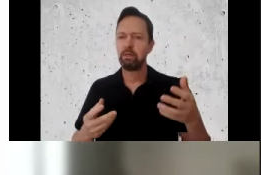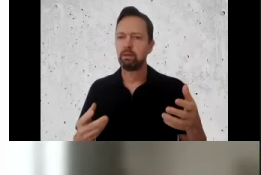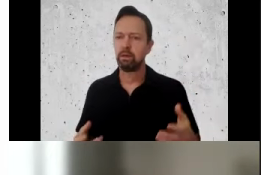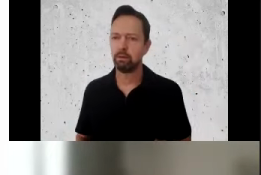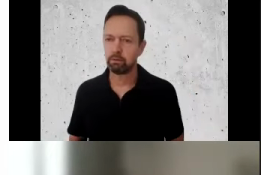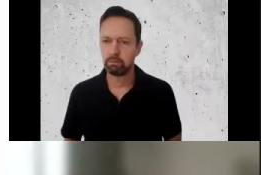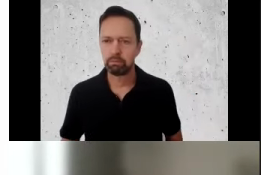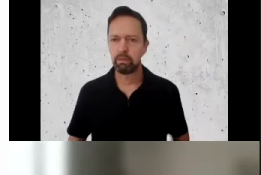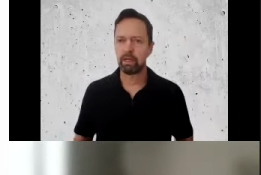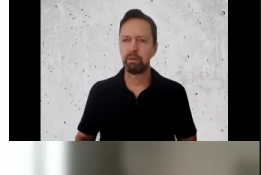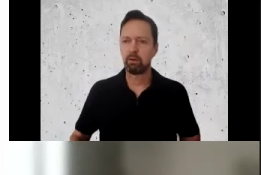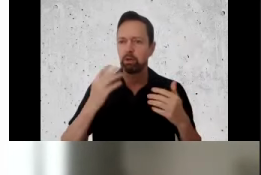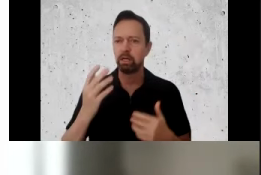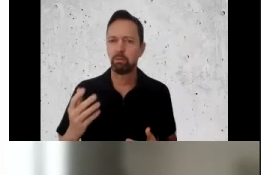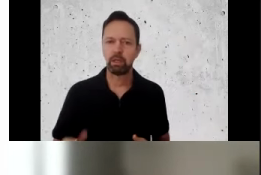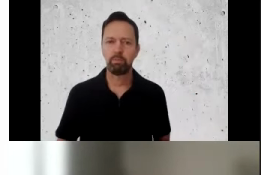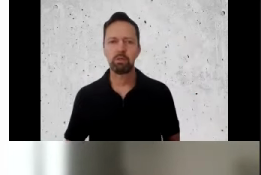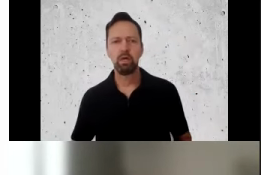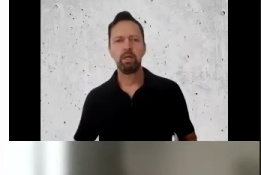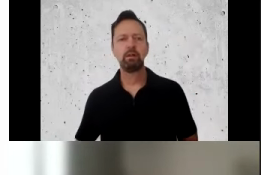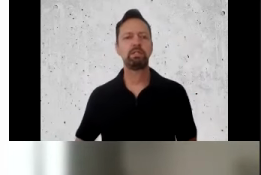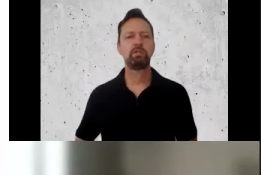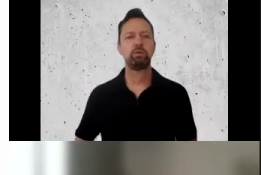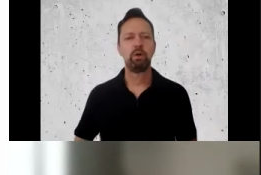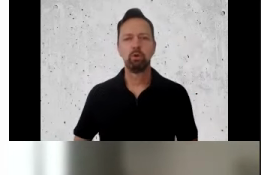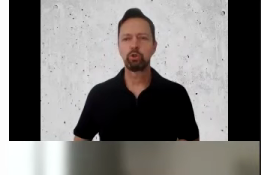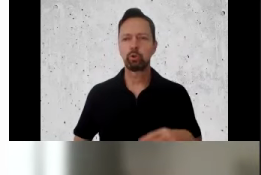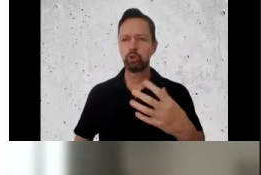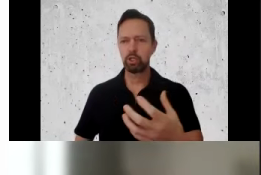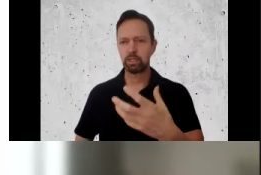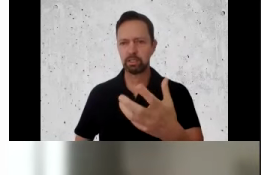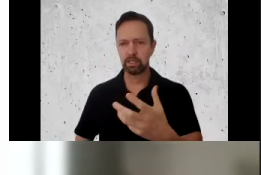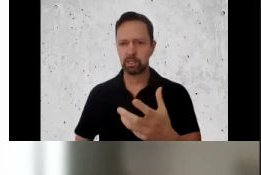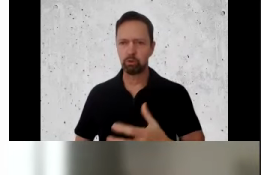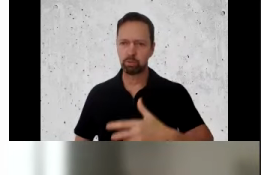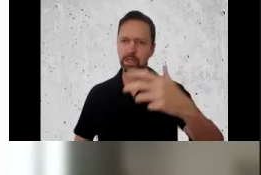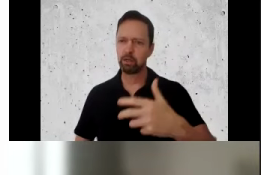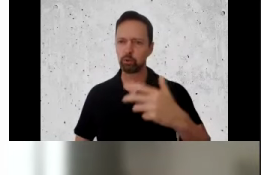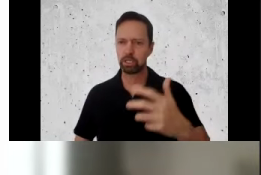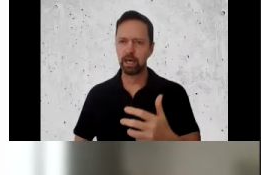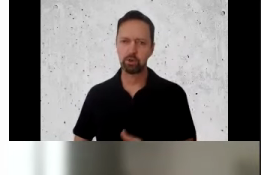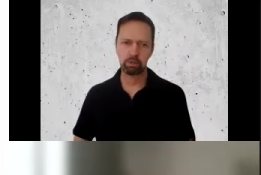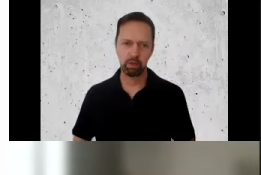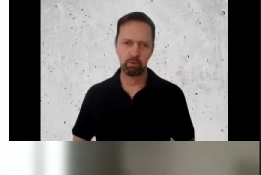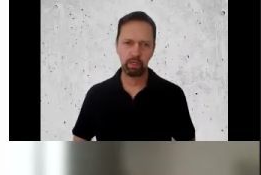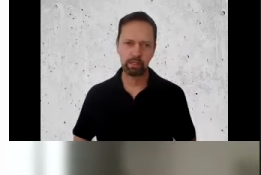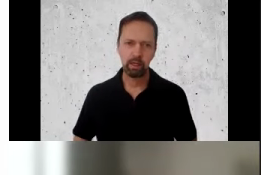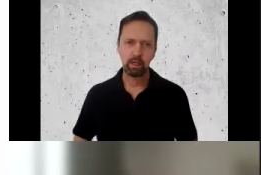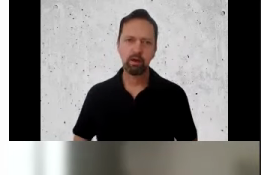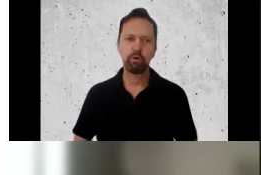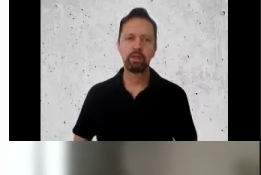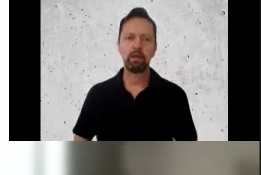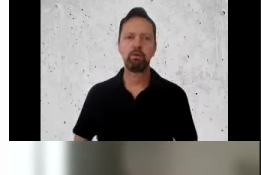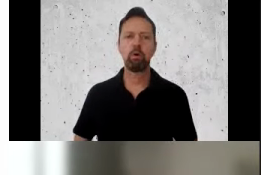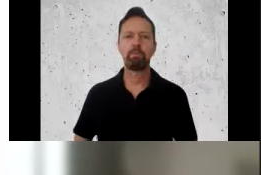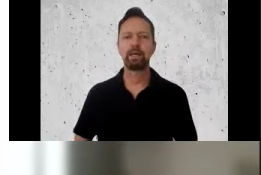depois, né, quebrar o contrato, aumentar o preço. Então, ele decidiu, os custos de transação, os perigos, os hazards são tão grandes